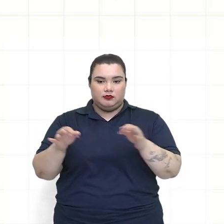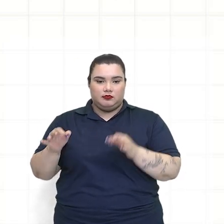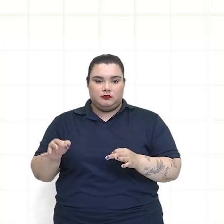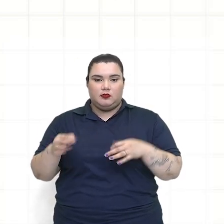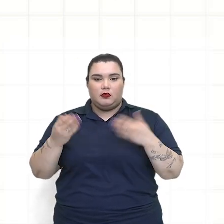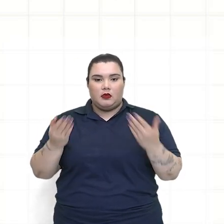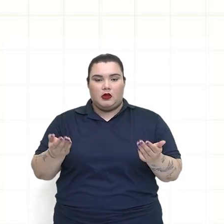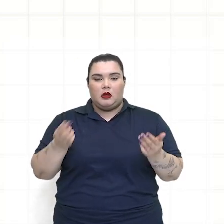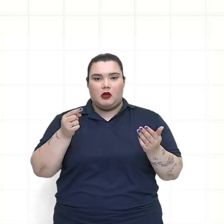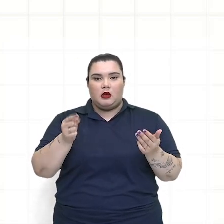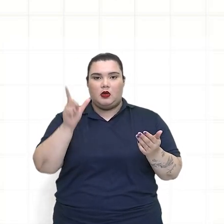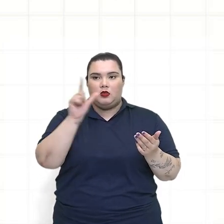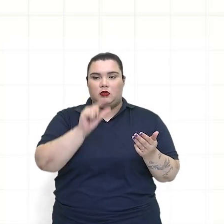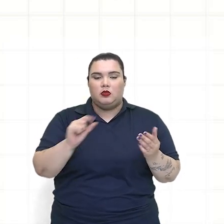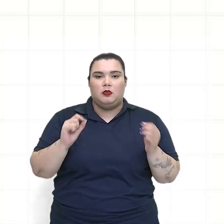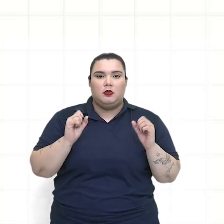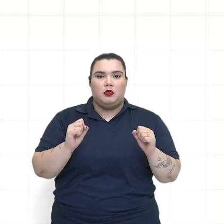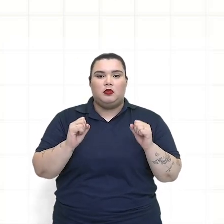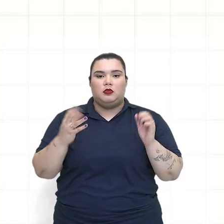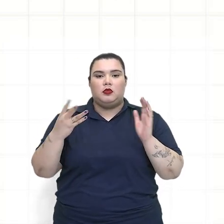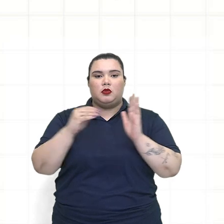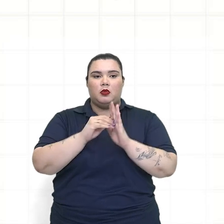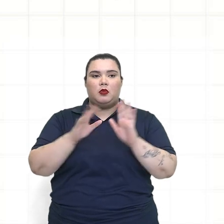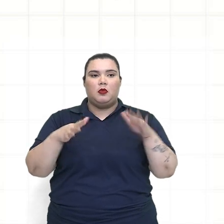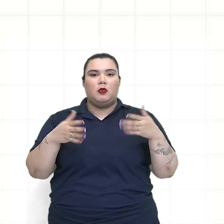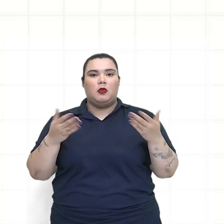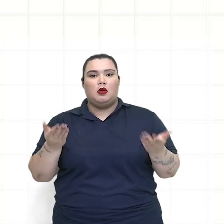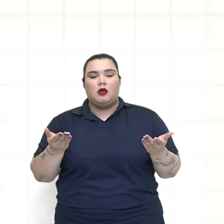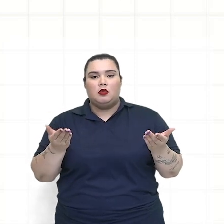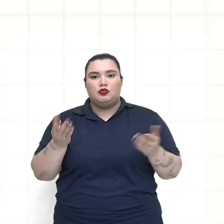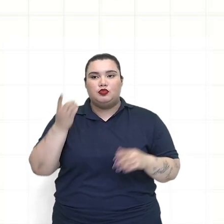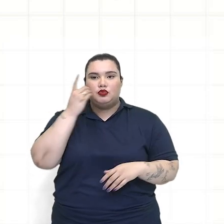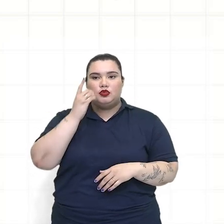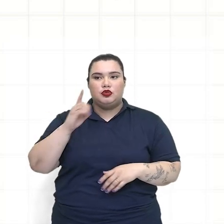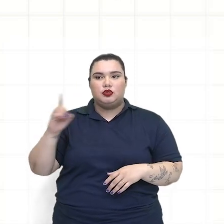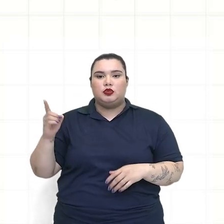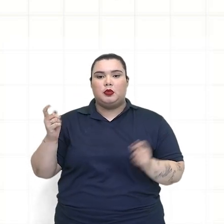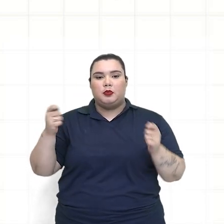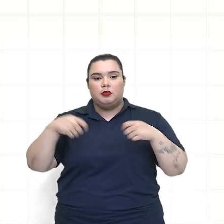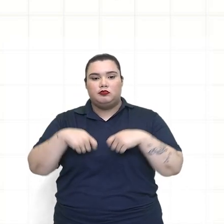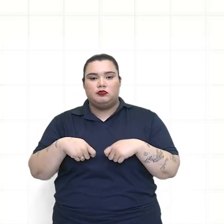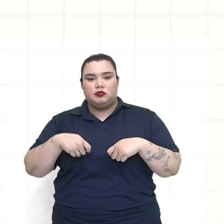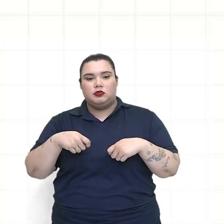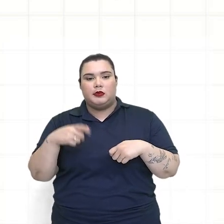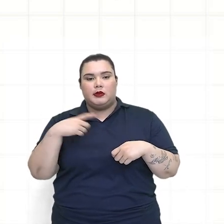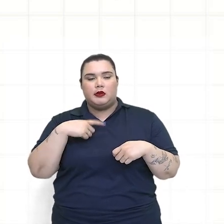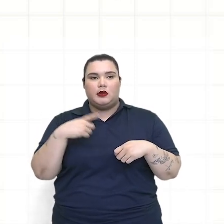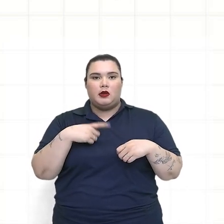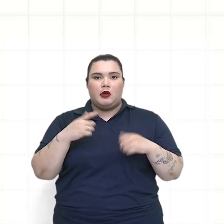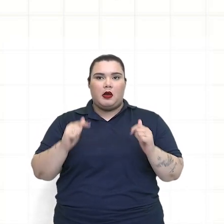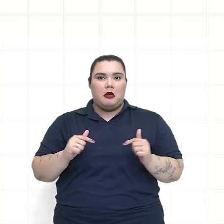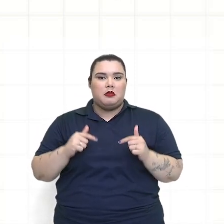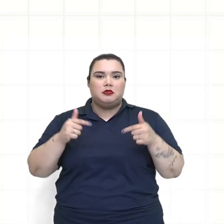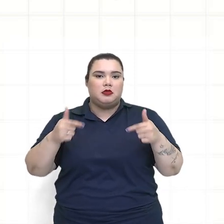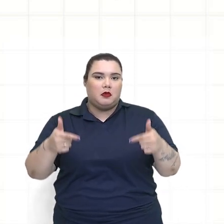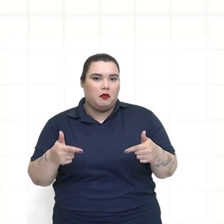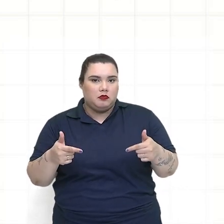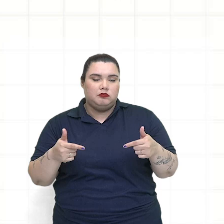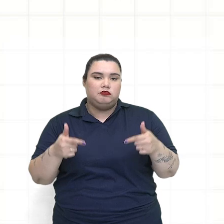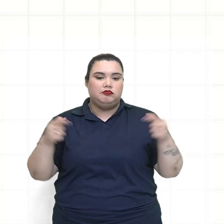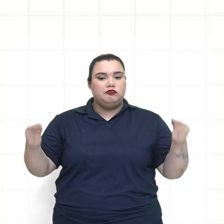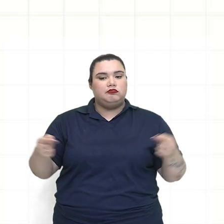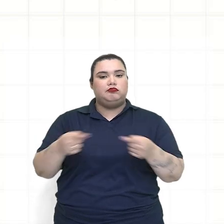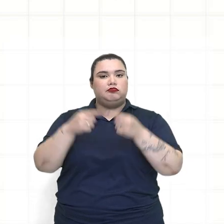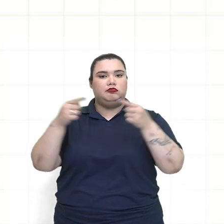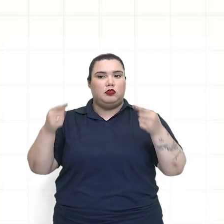homem pré-histórico poderia registrar aí quais seriam os dias mais apropriados para realizar determinadas